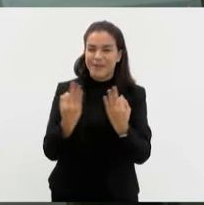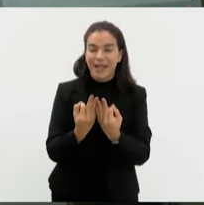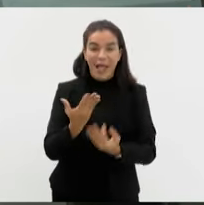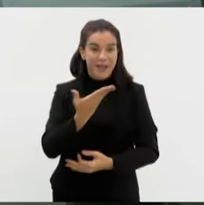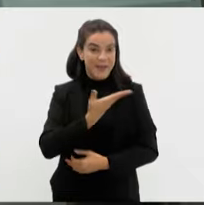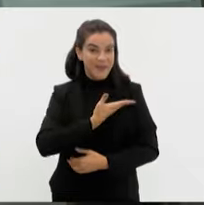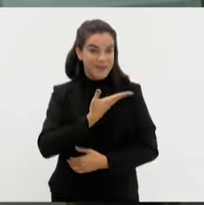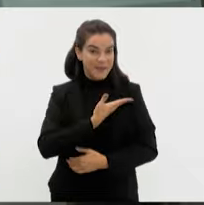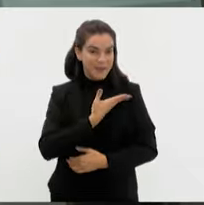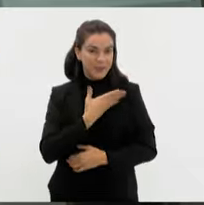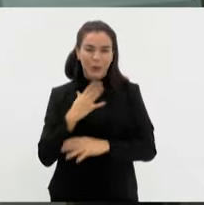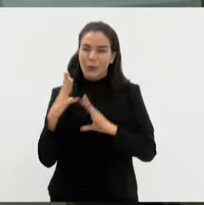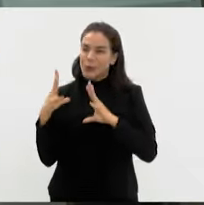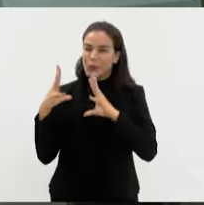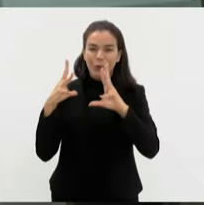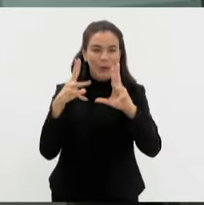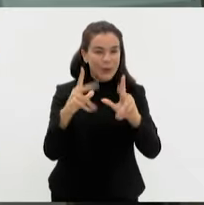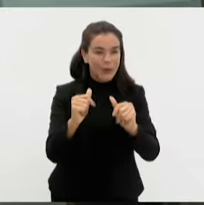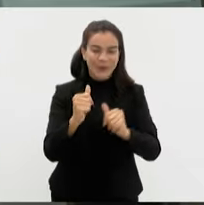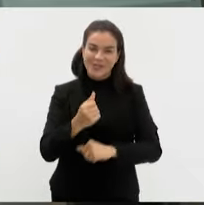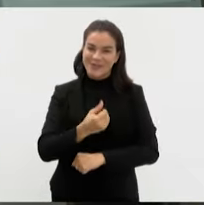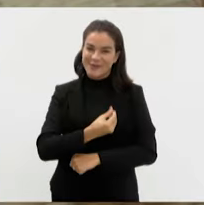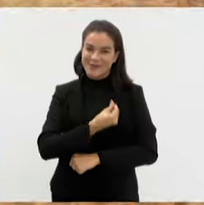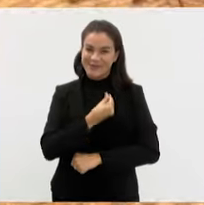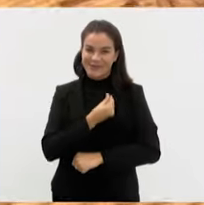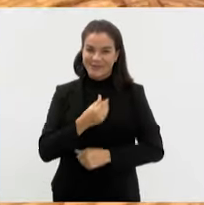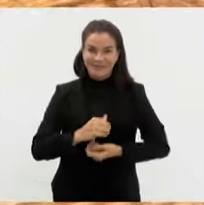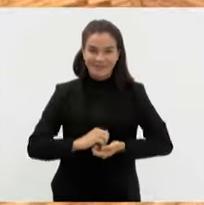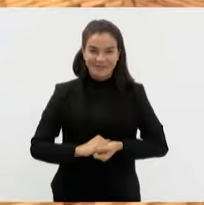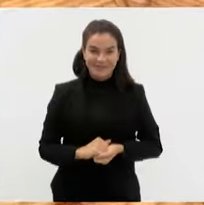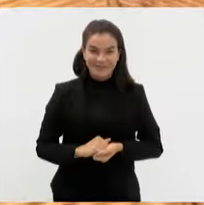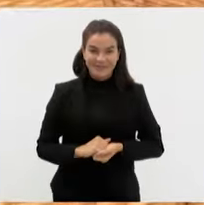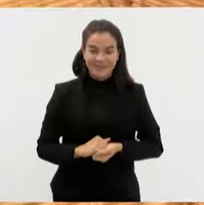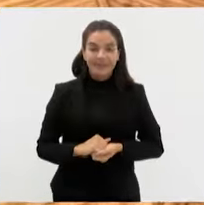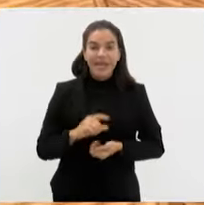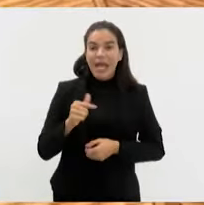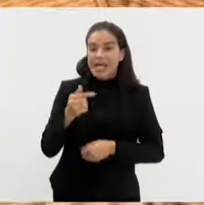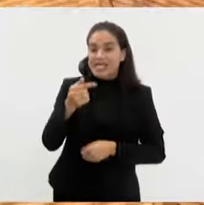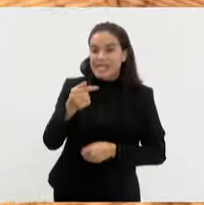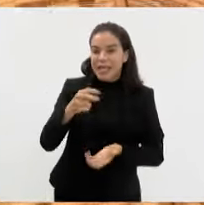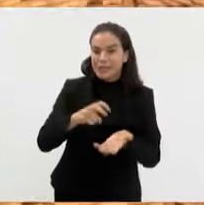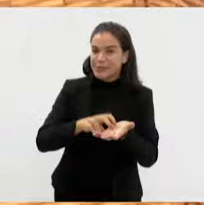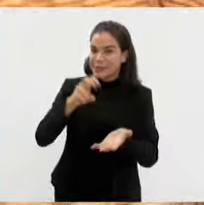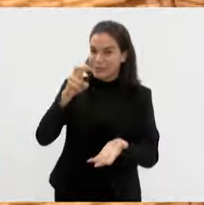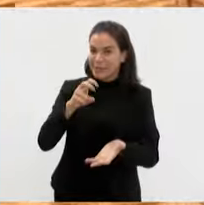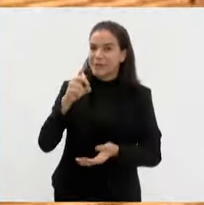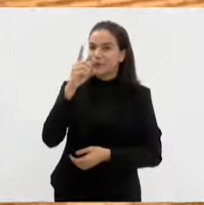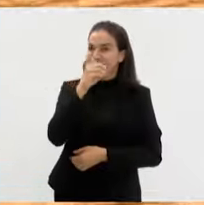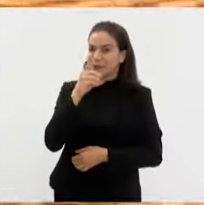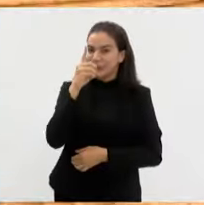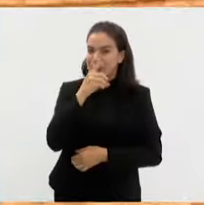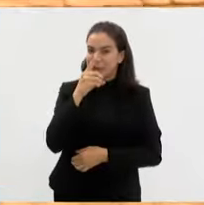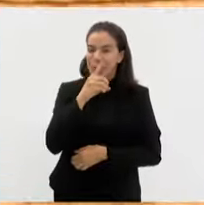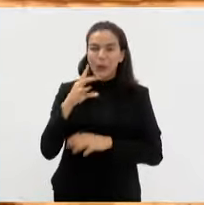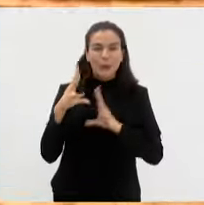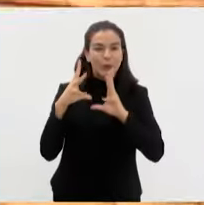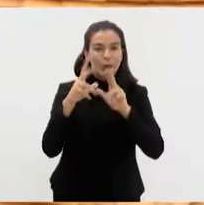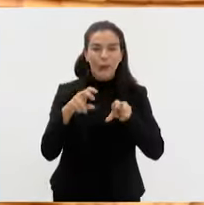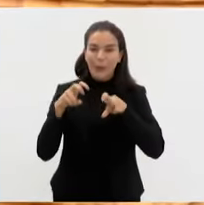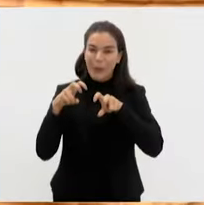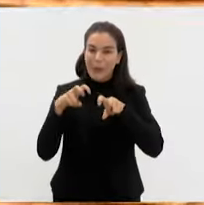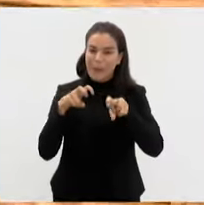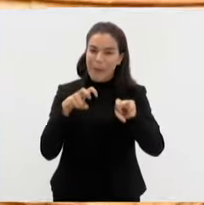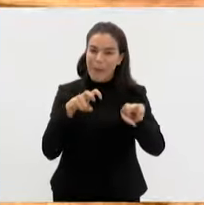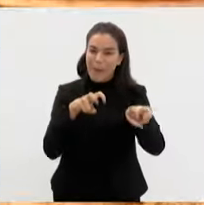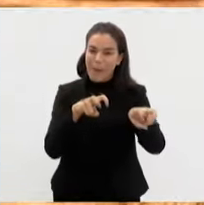e amigos, todo mundo participou. Eram 7 horas da manhã quando os participantes do primeiro